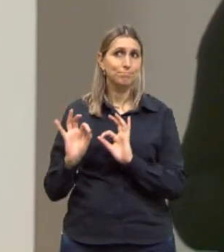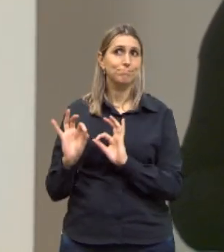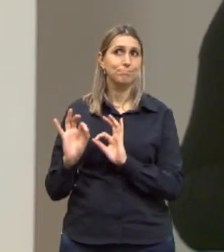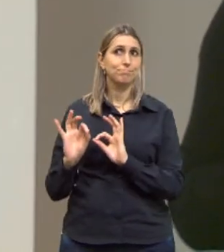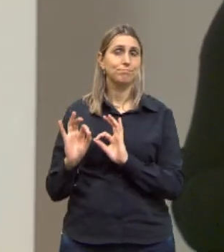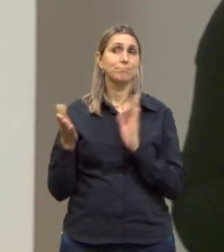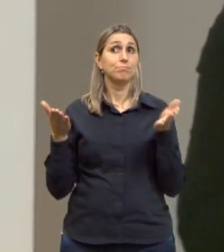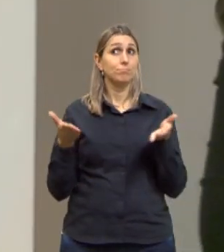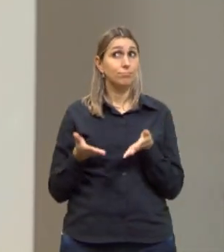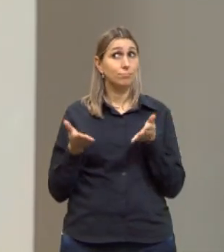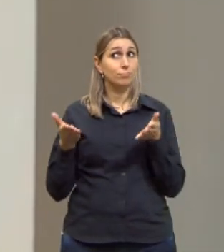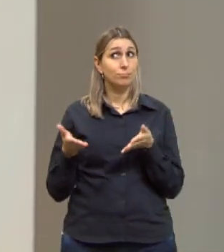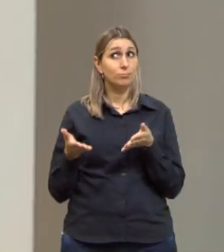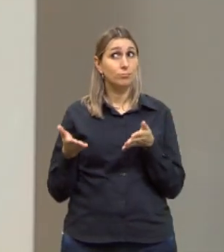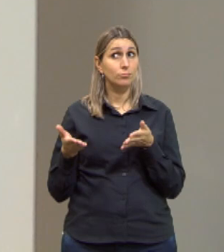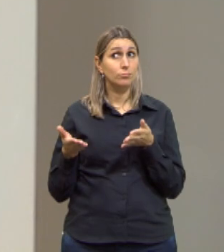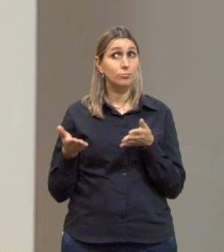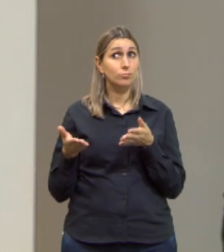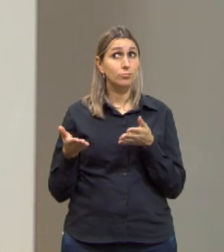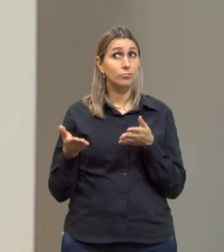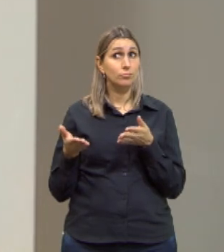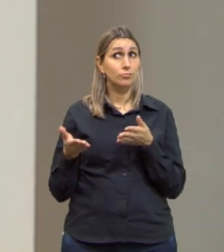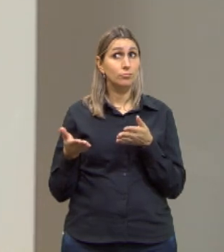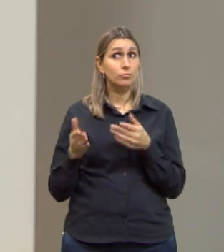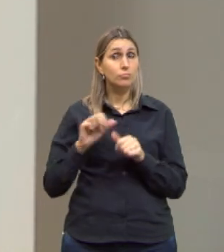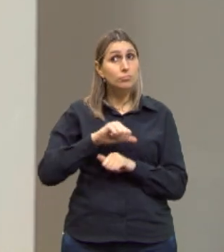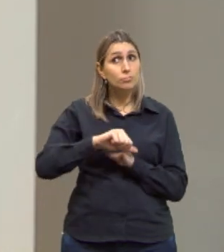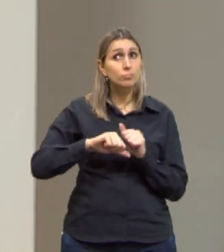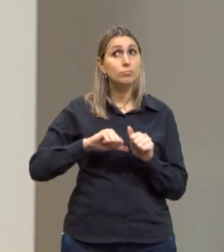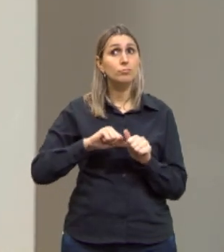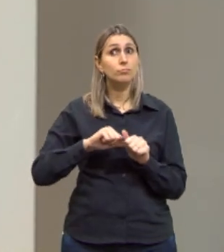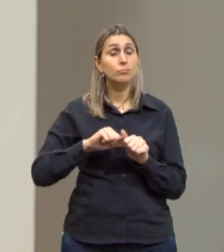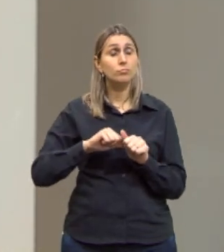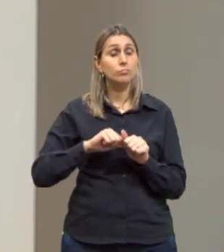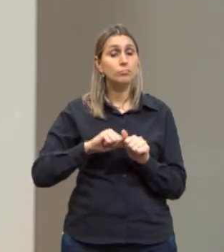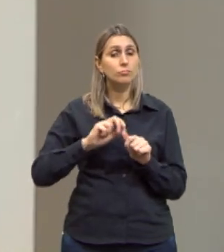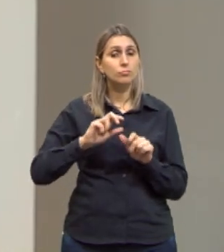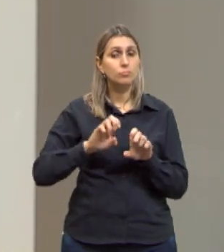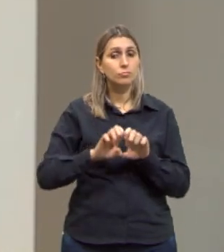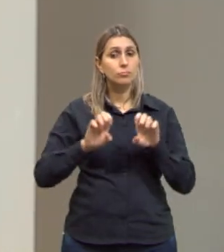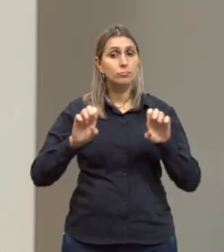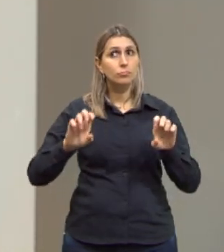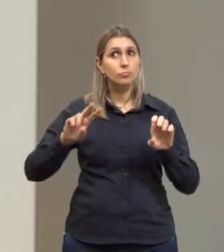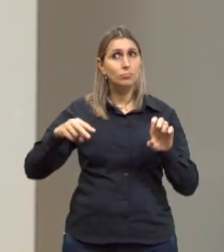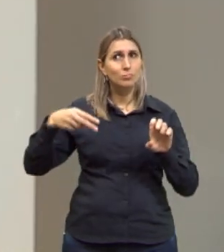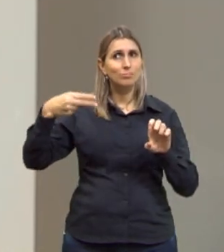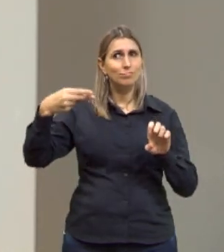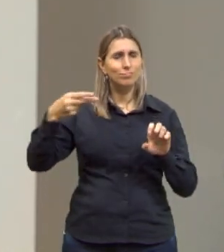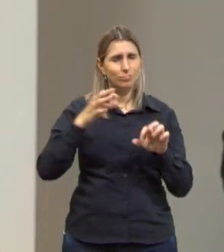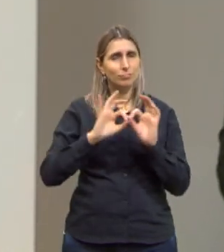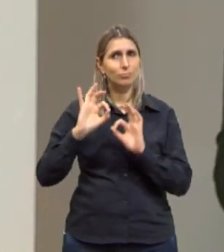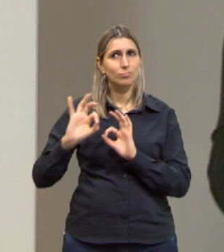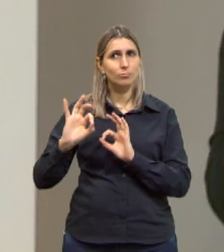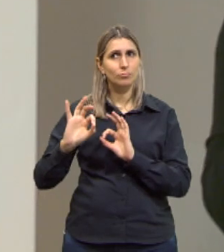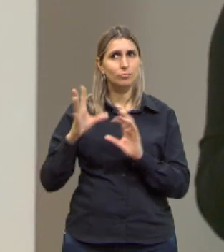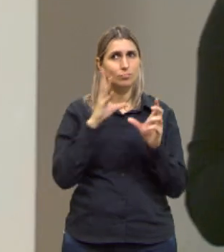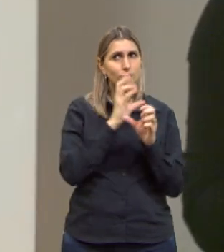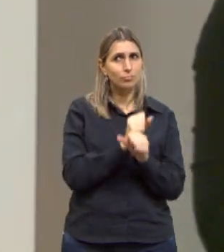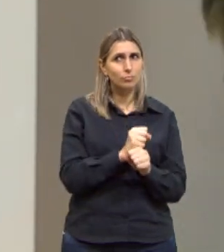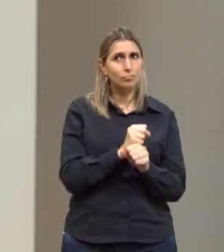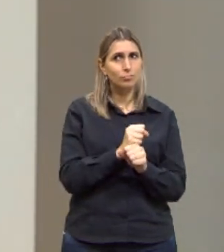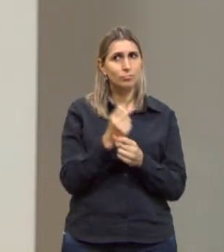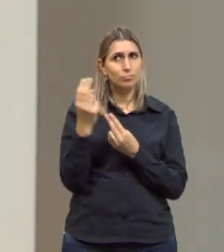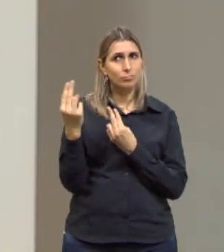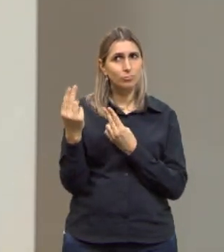Organizamos. Agora vamos torná-la uma equação do segundo grau arrumadinha ali, somando os seus termos